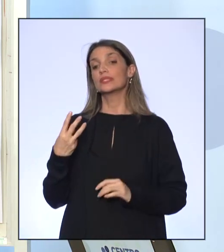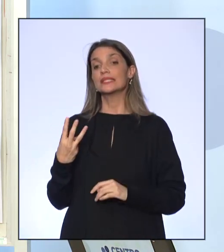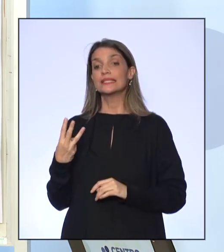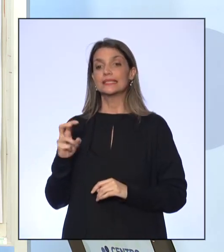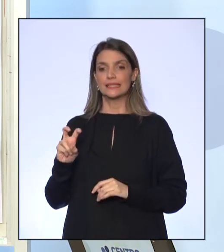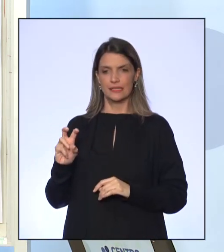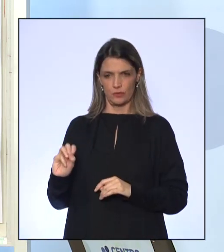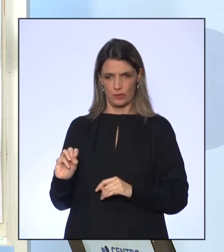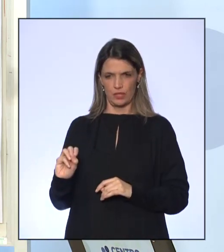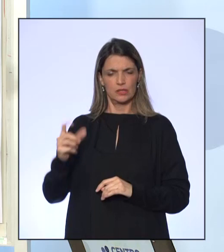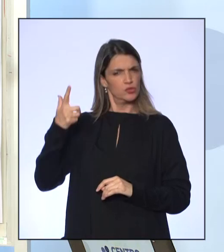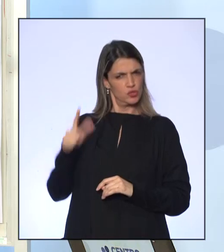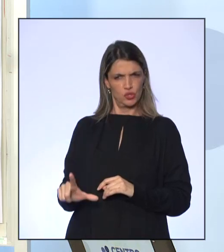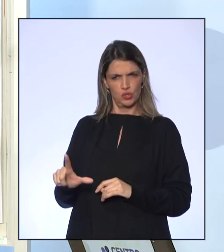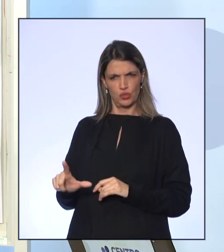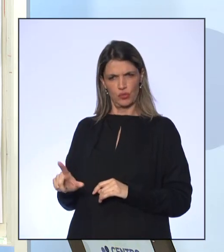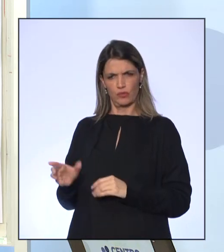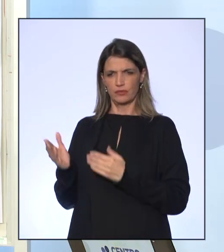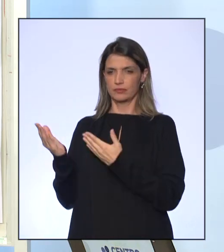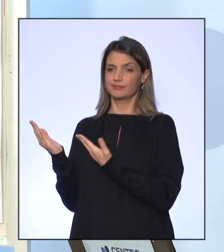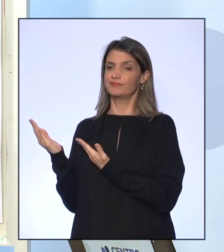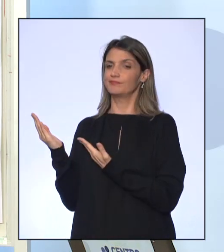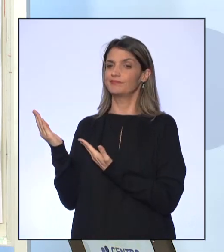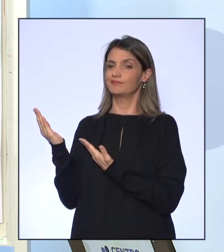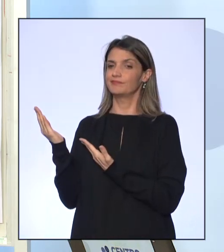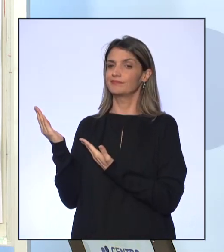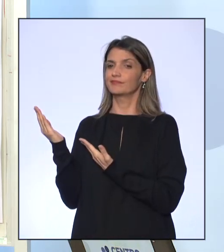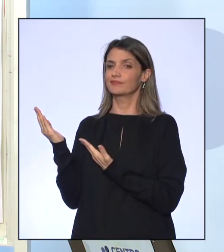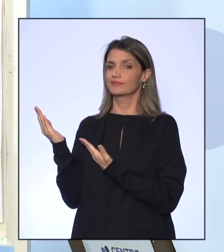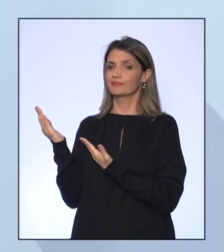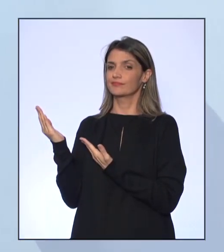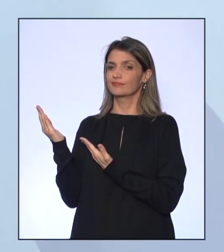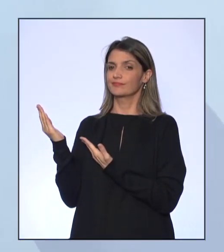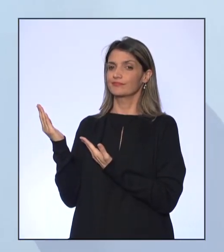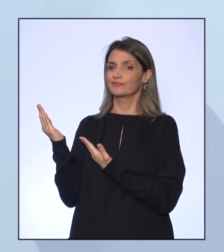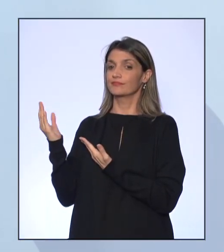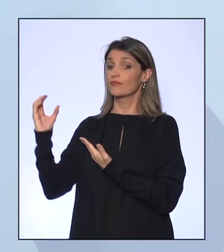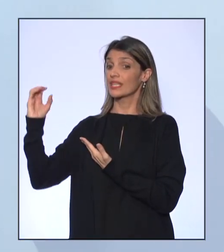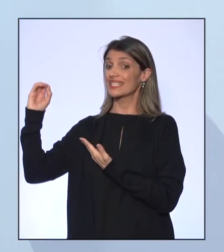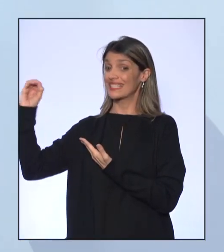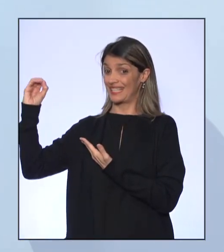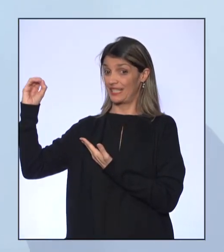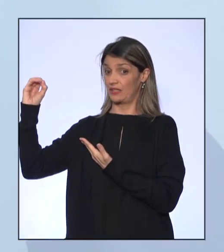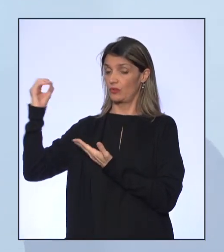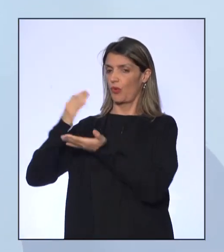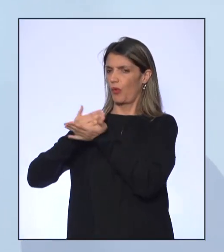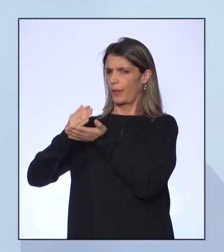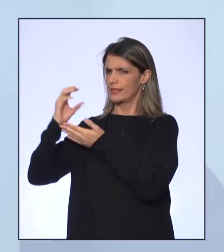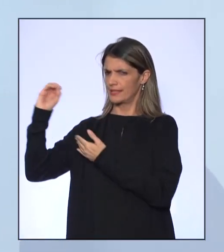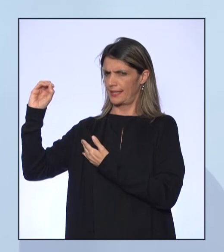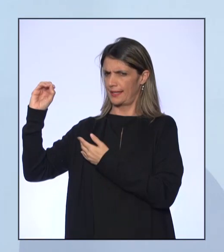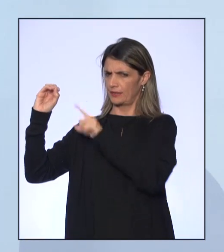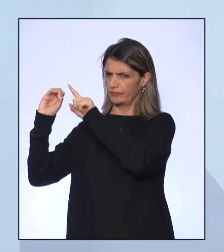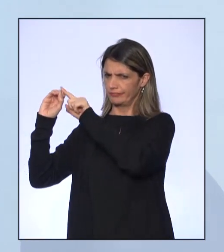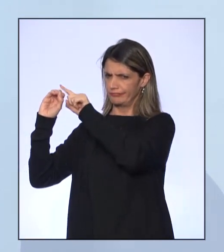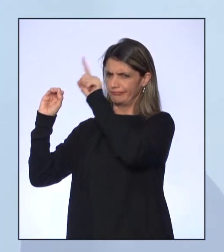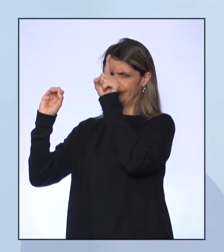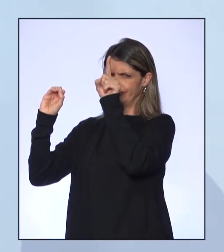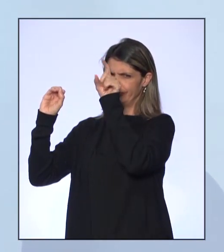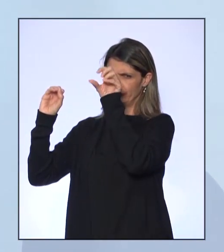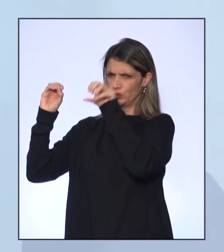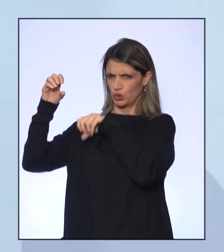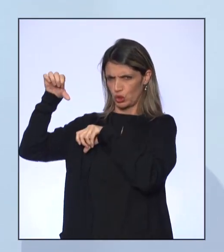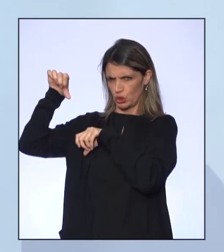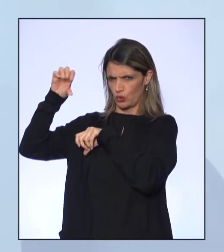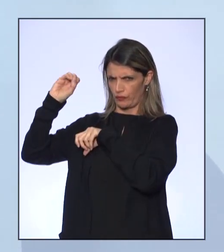de novo vai mais ou menos vocês entenderem mais cês vão ver aqui ó então tô no zero anda em 90 beleza